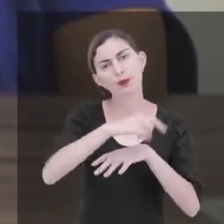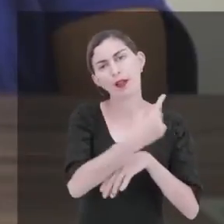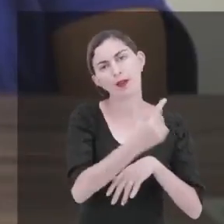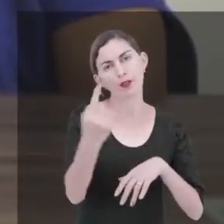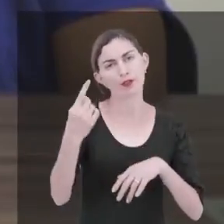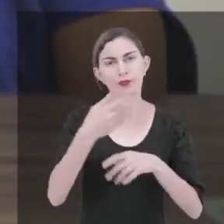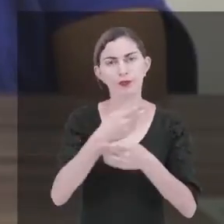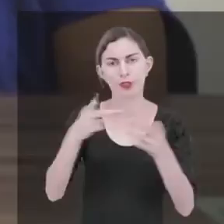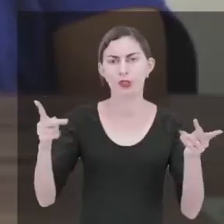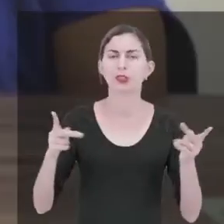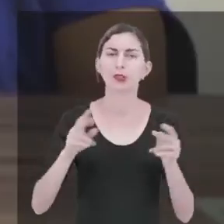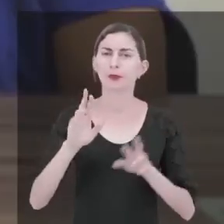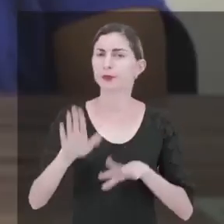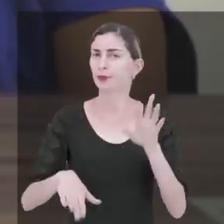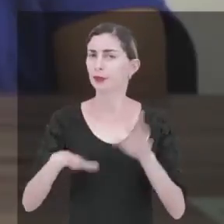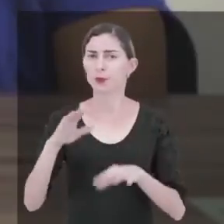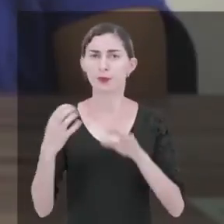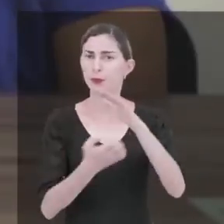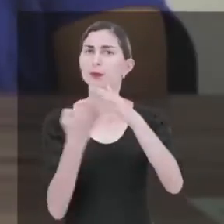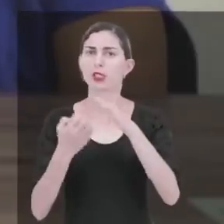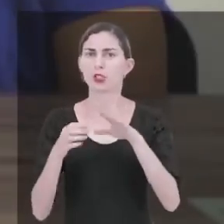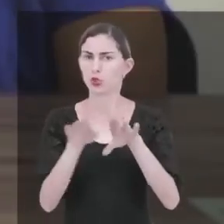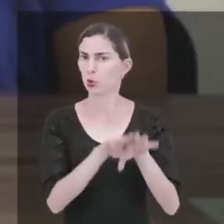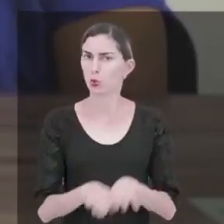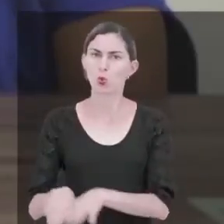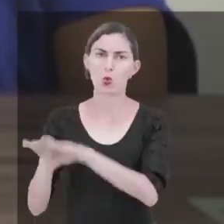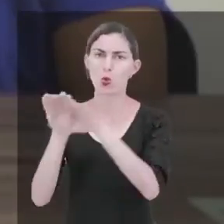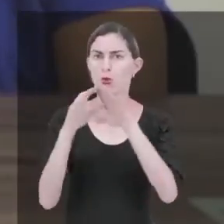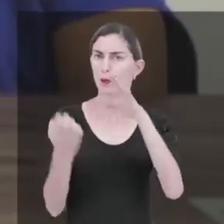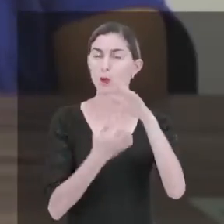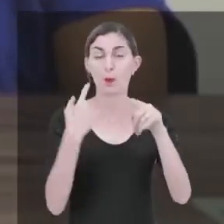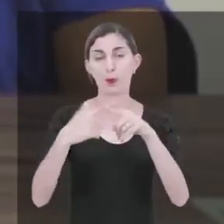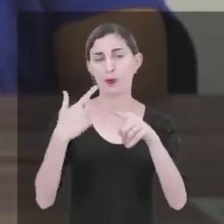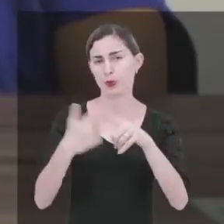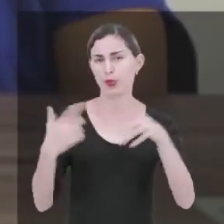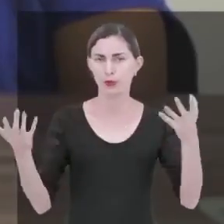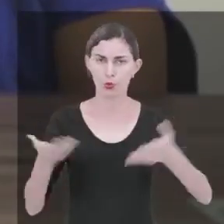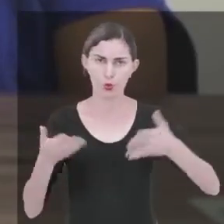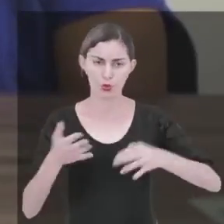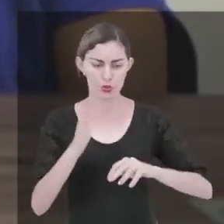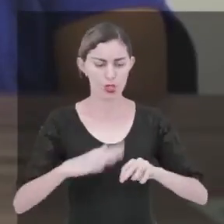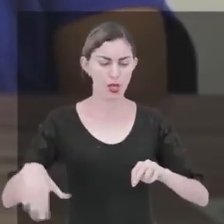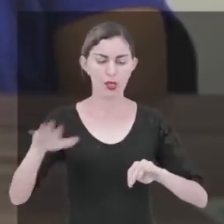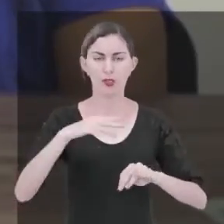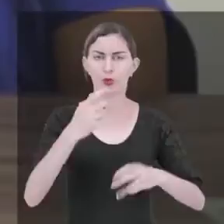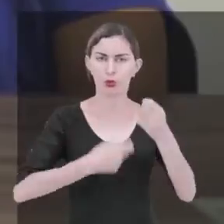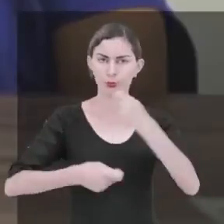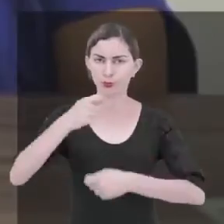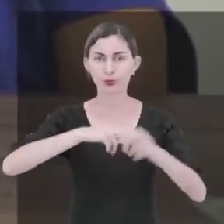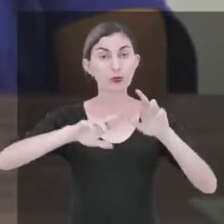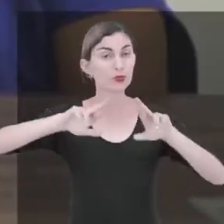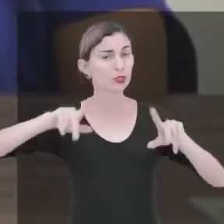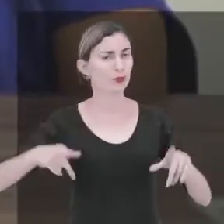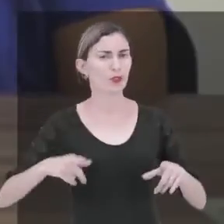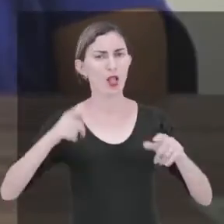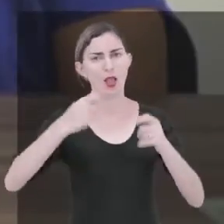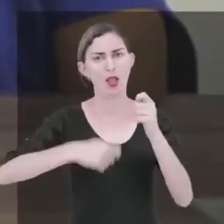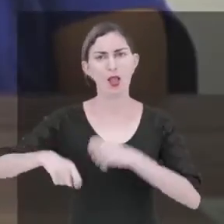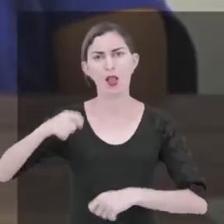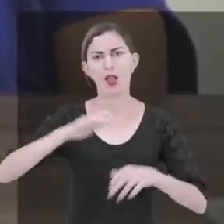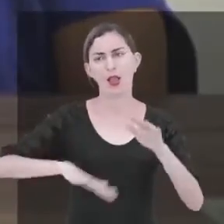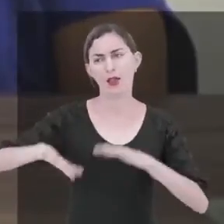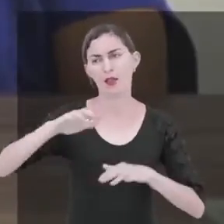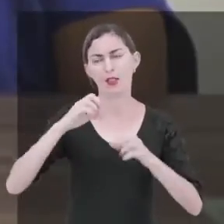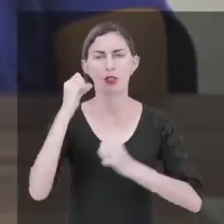transmitir para cada um de vocês que são pertinentes a todas as empresas. Não é porque estou hoje na área do comércio que vai ser diferente a área